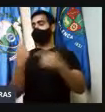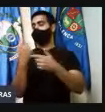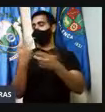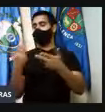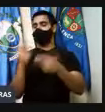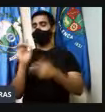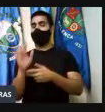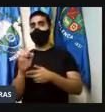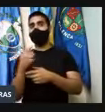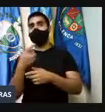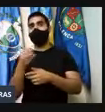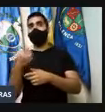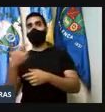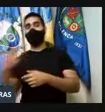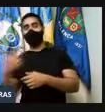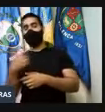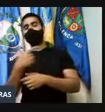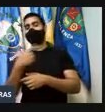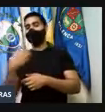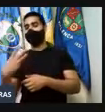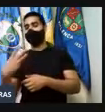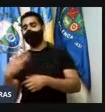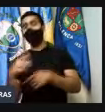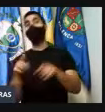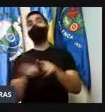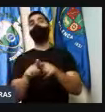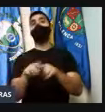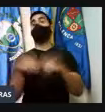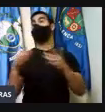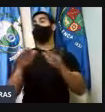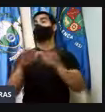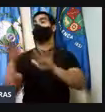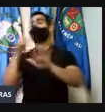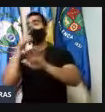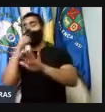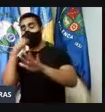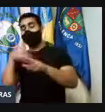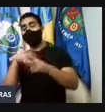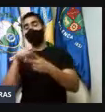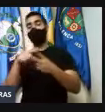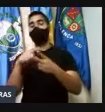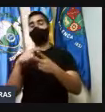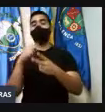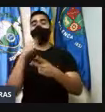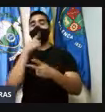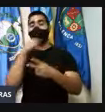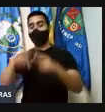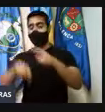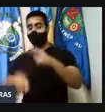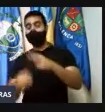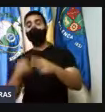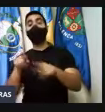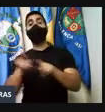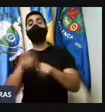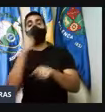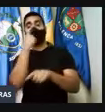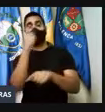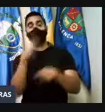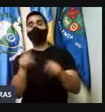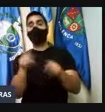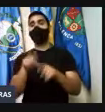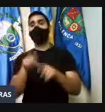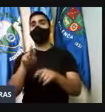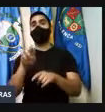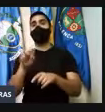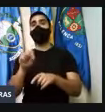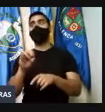partir de 2022 ou 2023, quem cuida de água, cuida do esgoto, cuida do lixo e cuida do resíduo